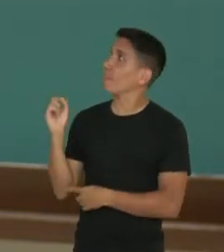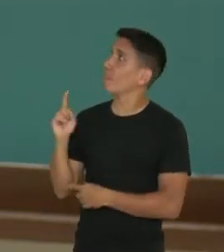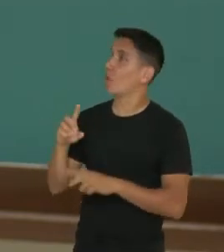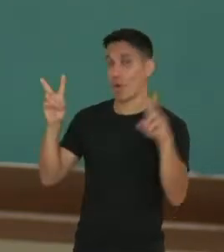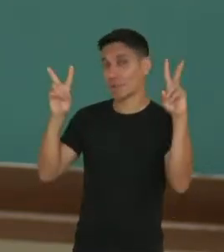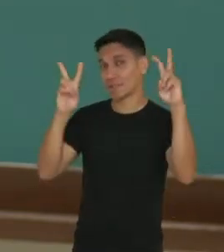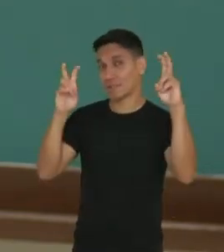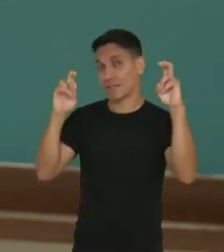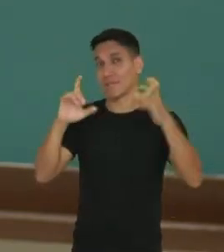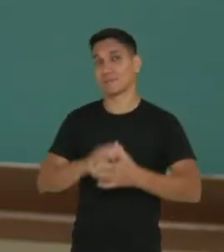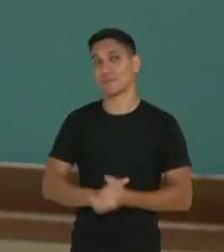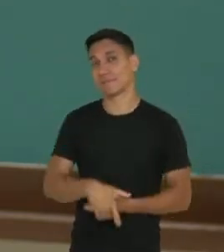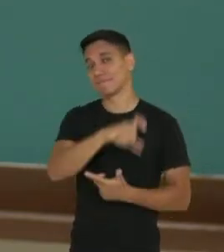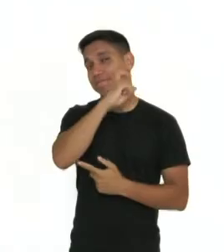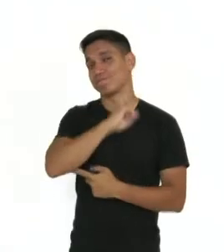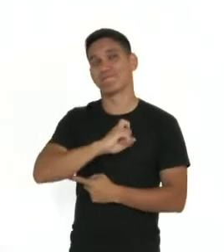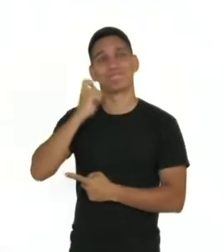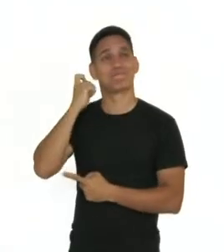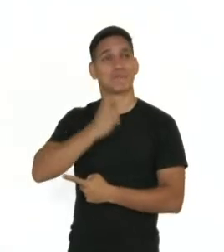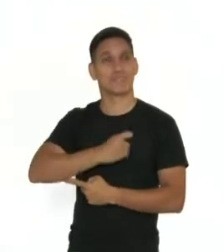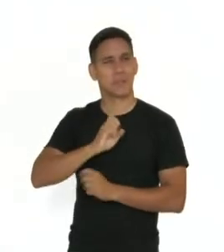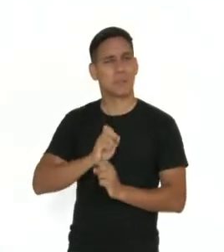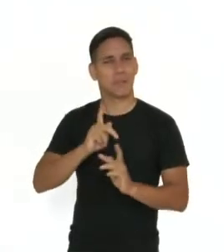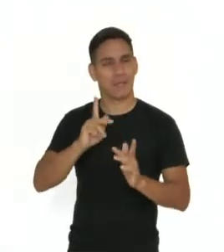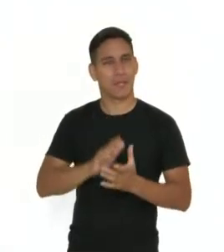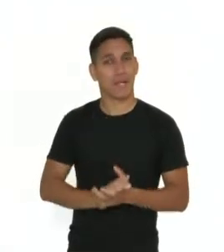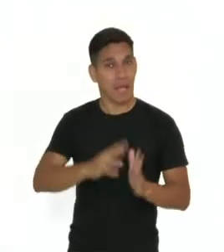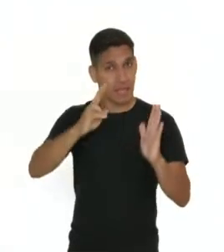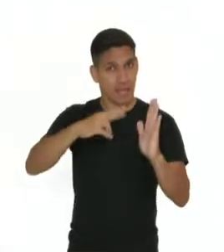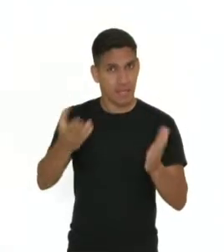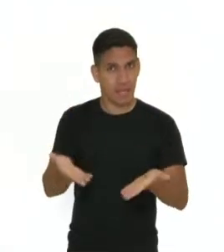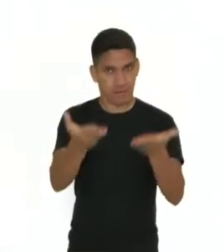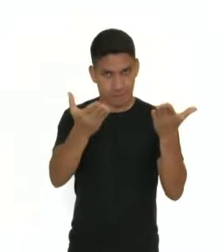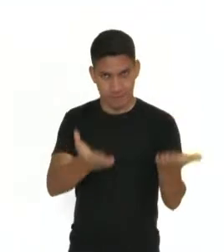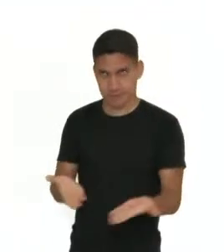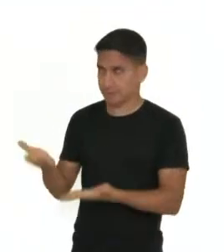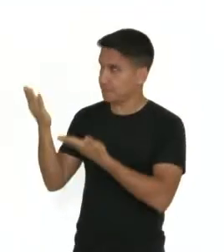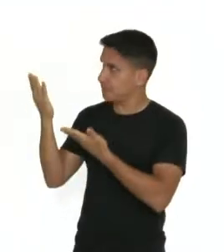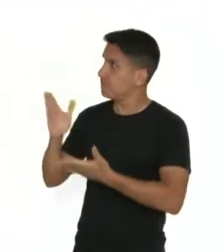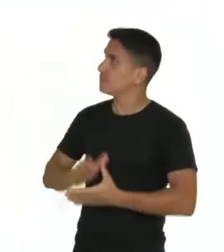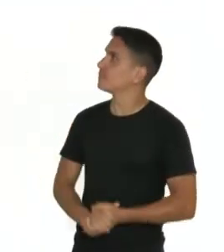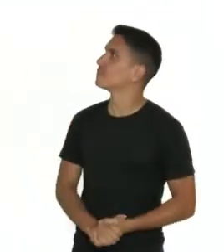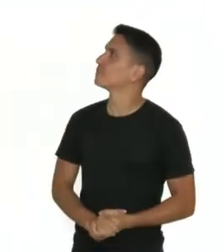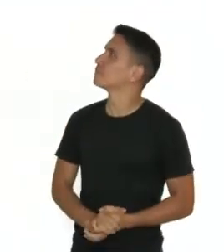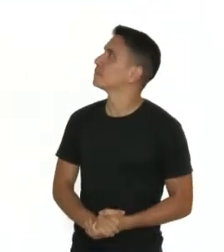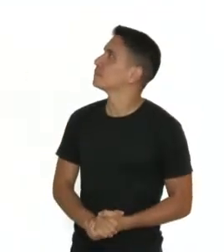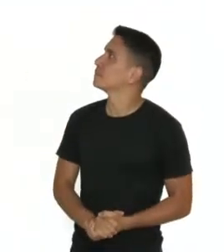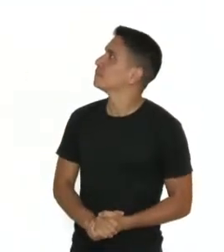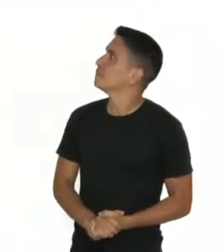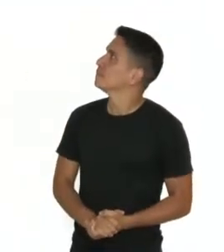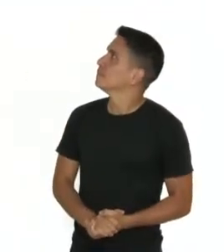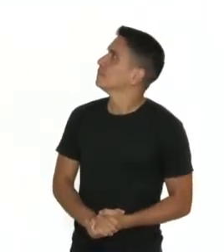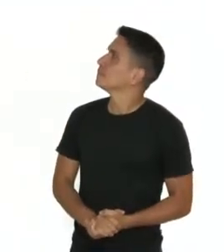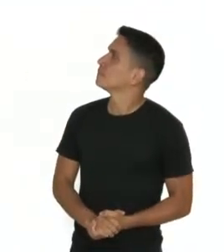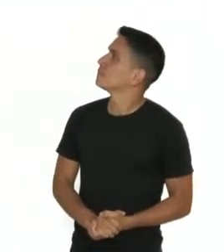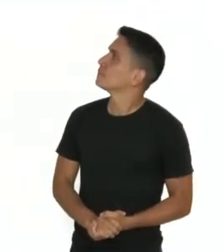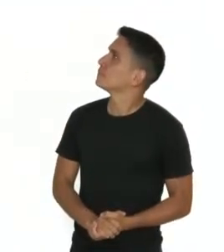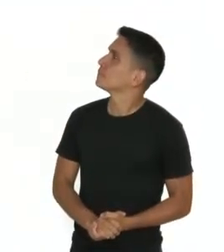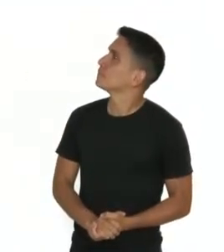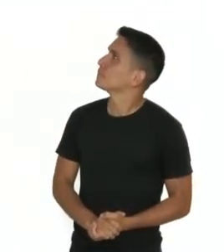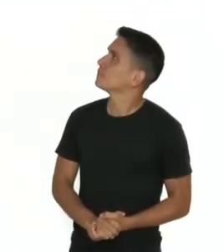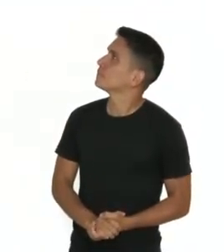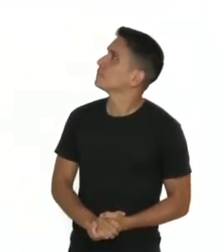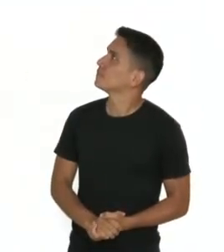Olha o título, Barbeiro, certo? Vamos lá. Diz que um belo dia, um índio